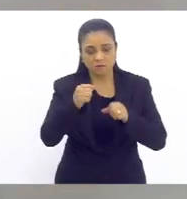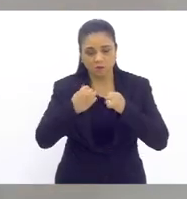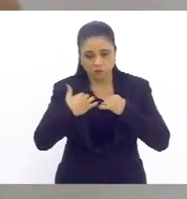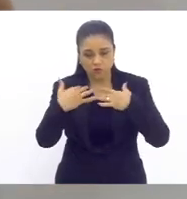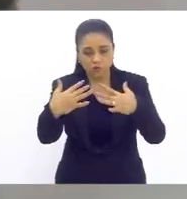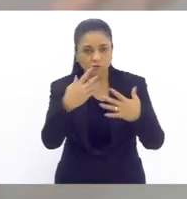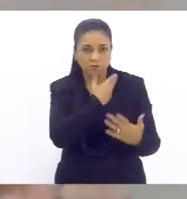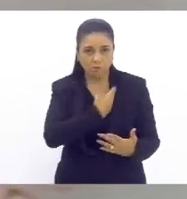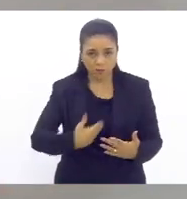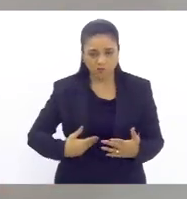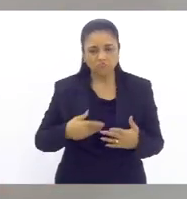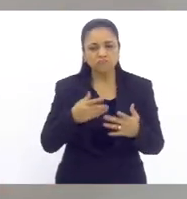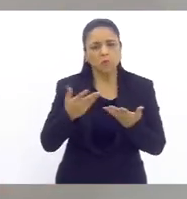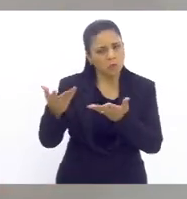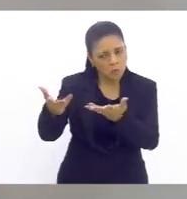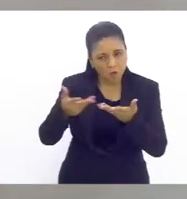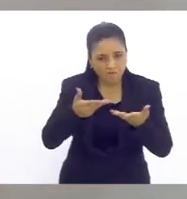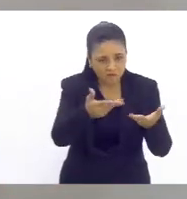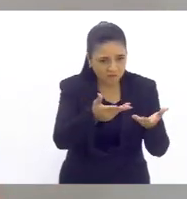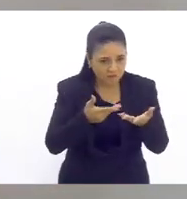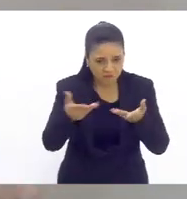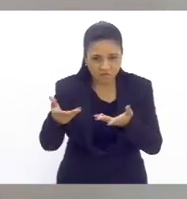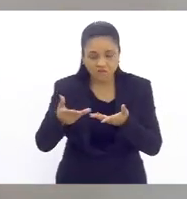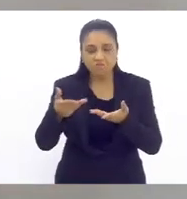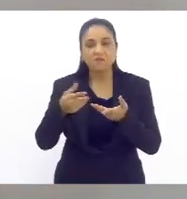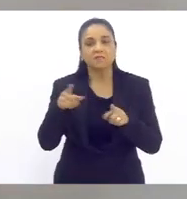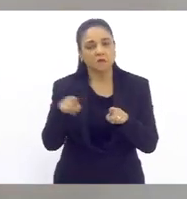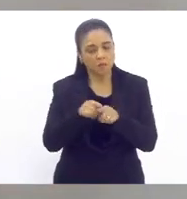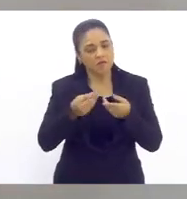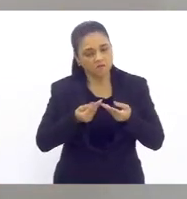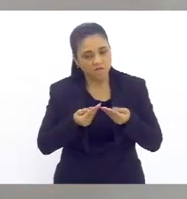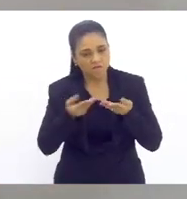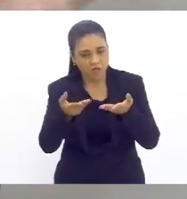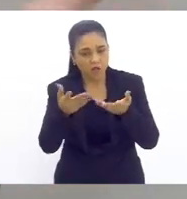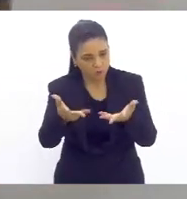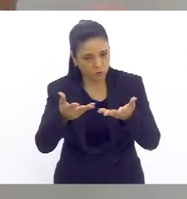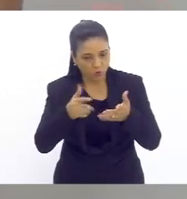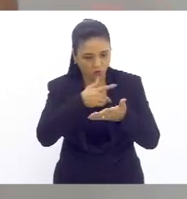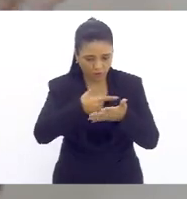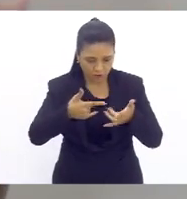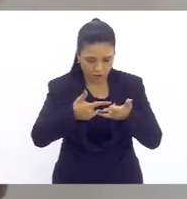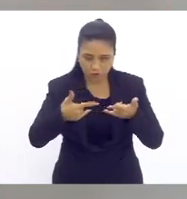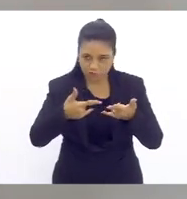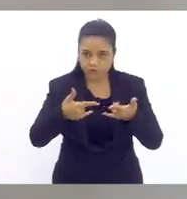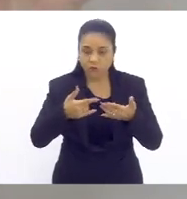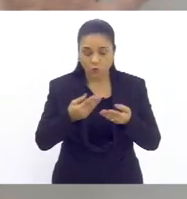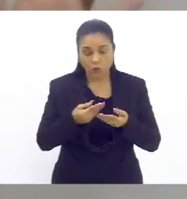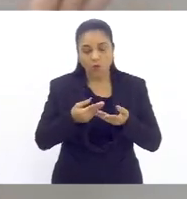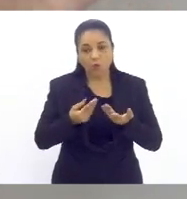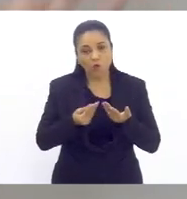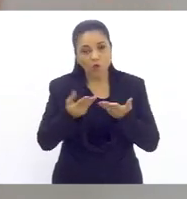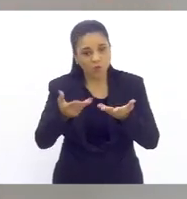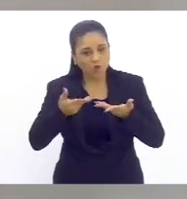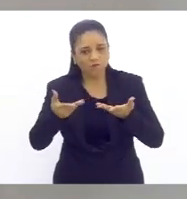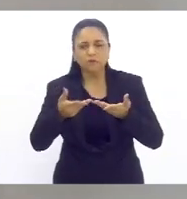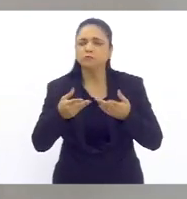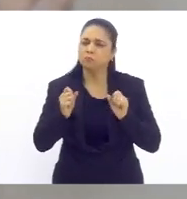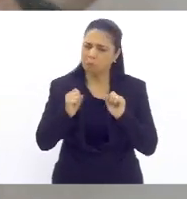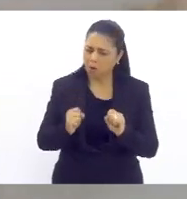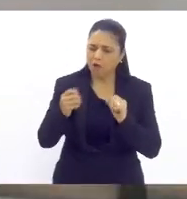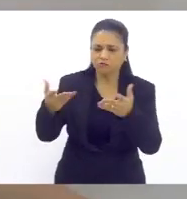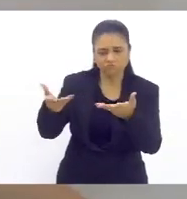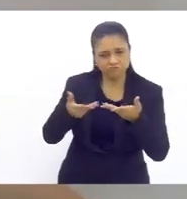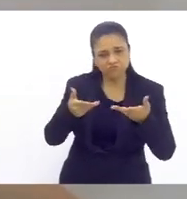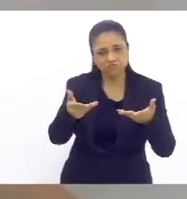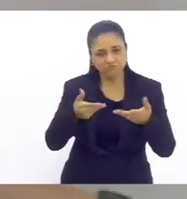aqui já estão convidados e enviaremos convites formais se também não chegar come podem ver que já estão todos convidados aqui no dia